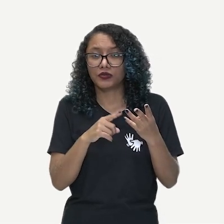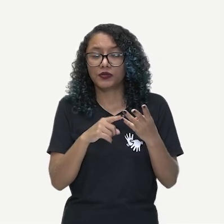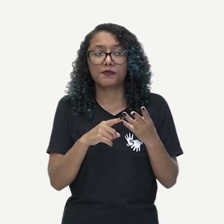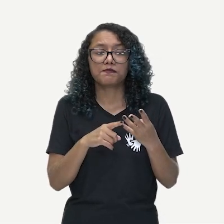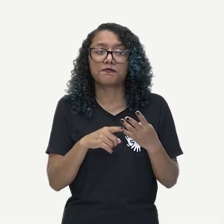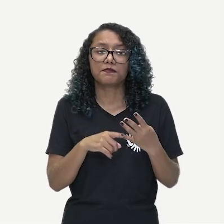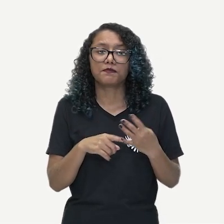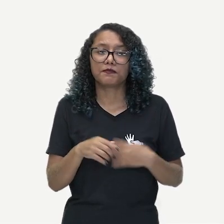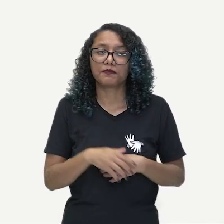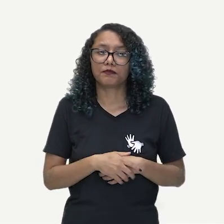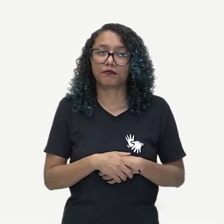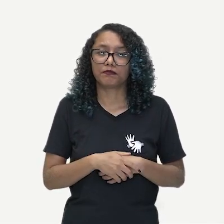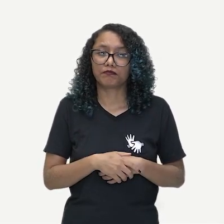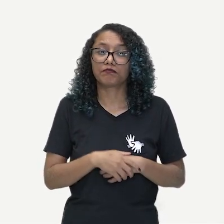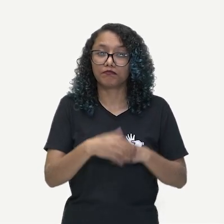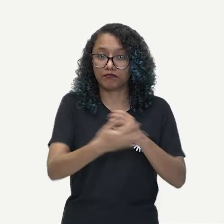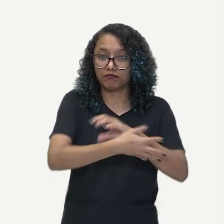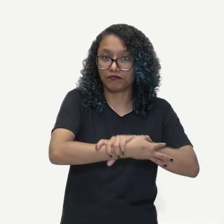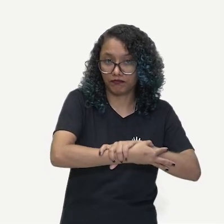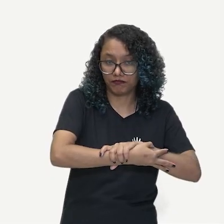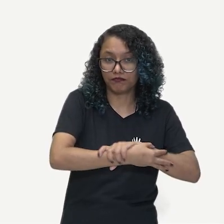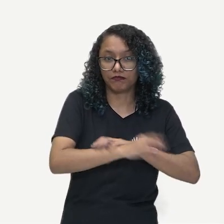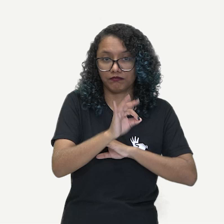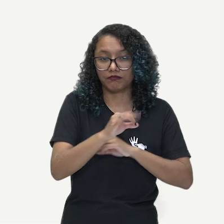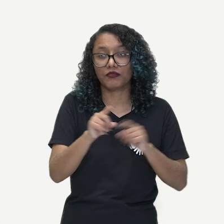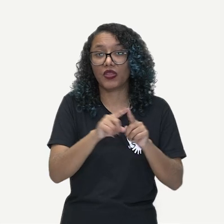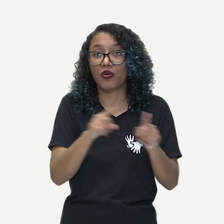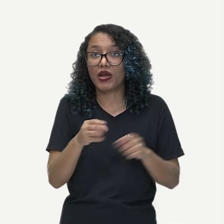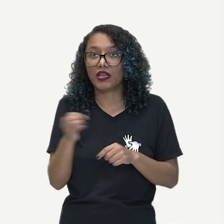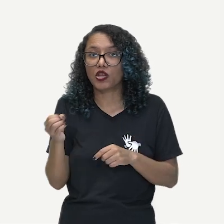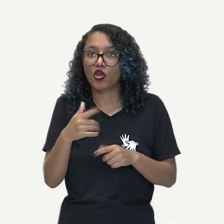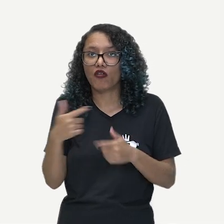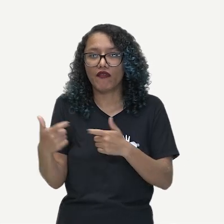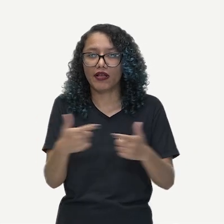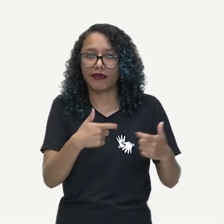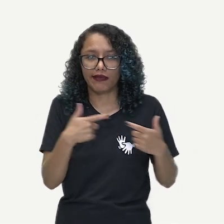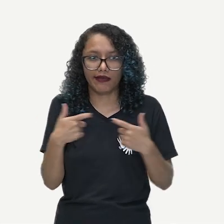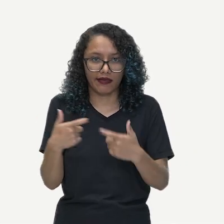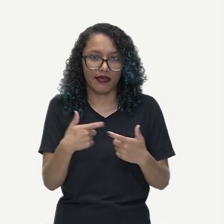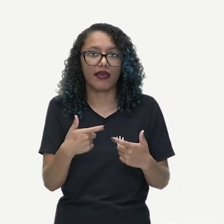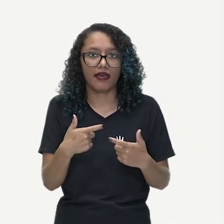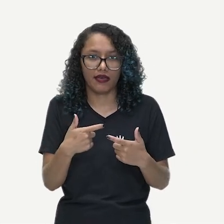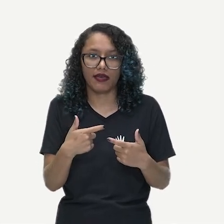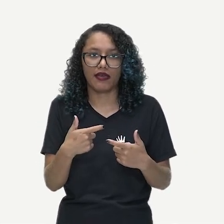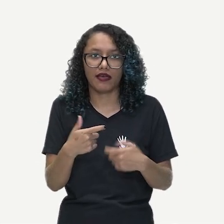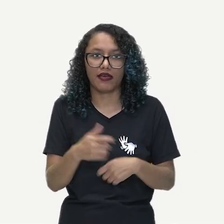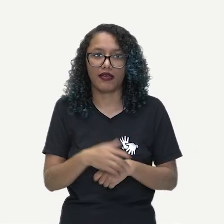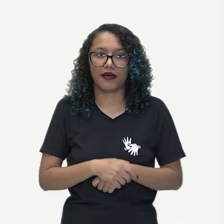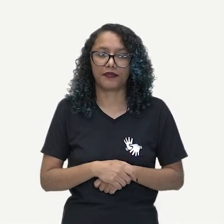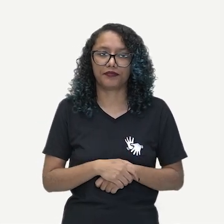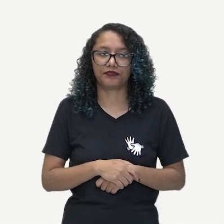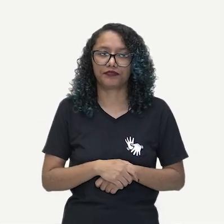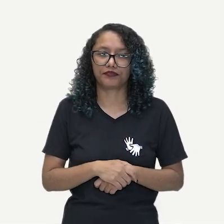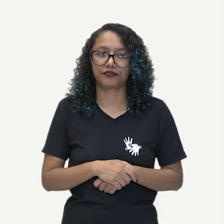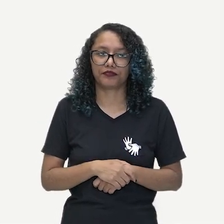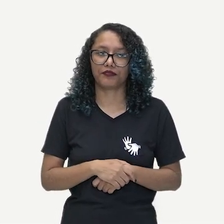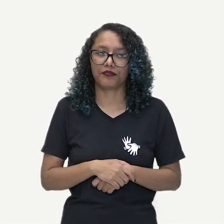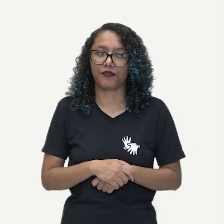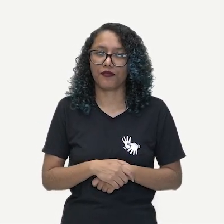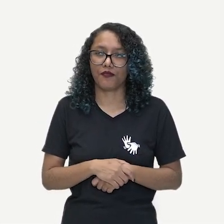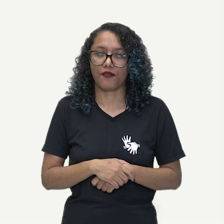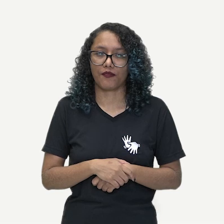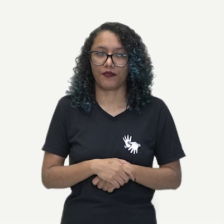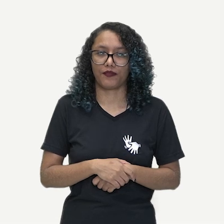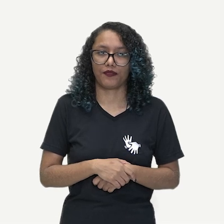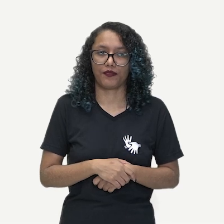eles vão ter também esse novo conflito, que a Segunda Guerra Mundial acaba tendo também essa característica de ser revanchista. A gente vai